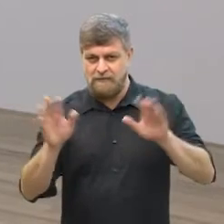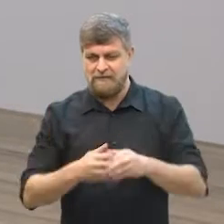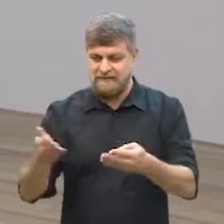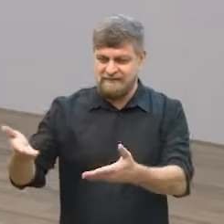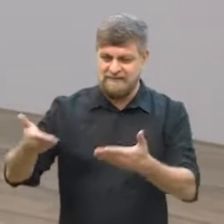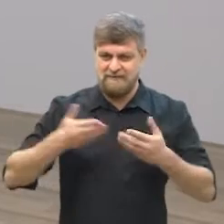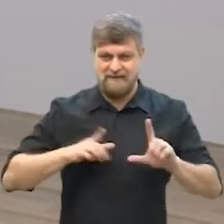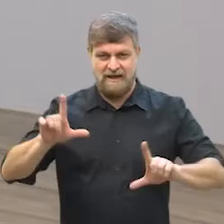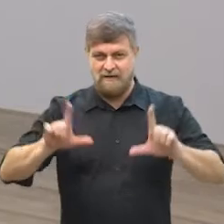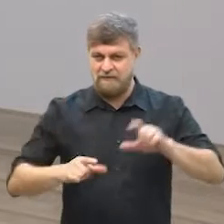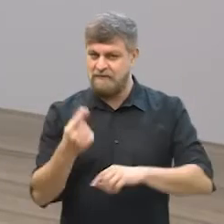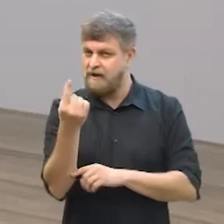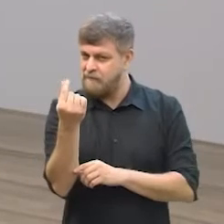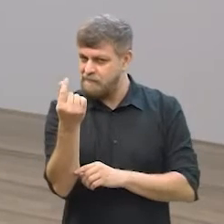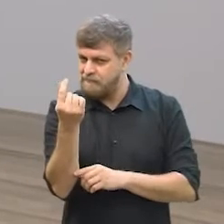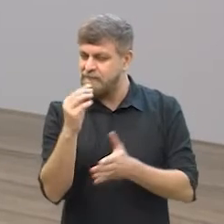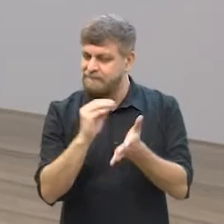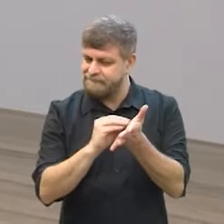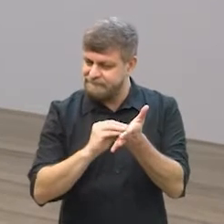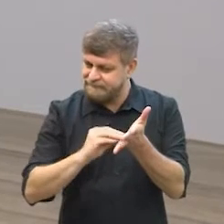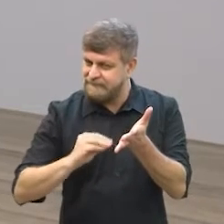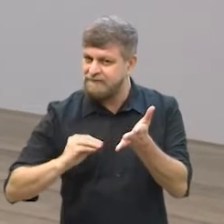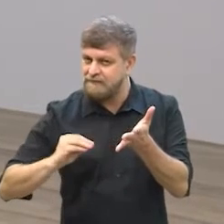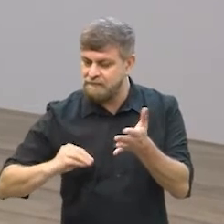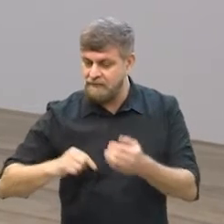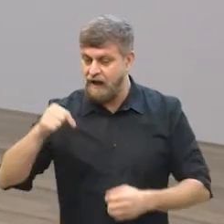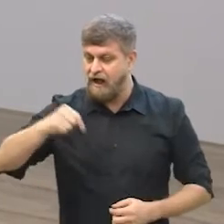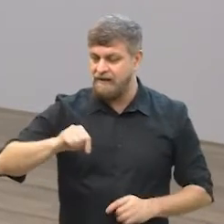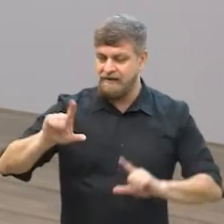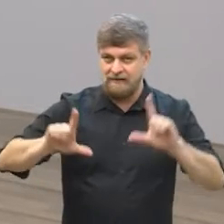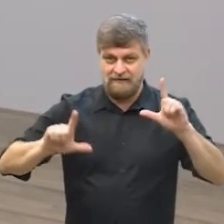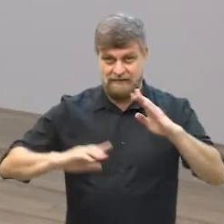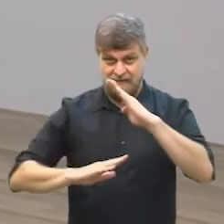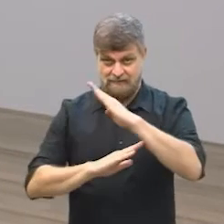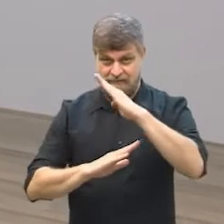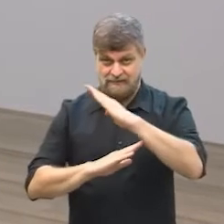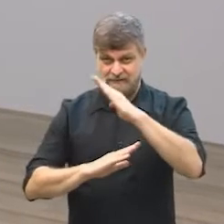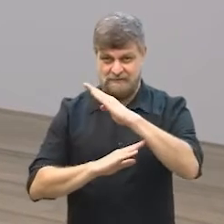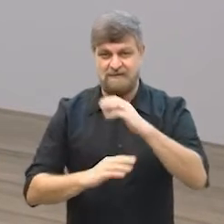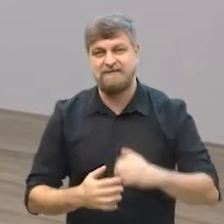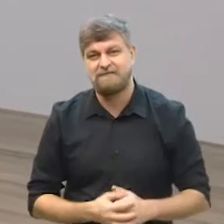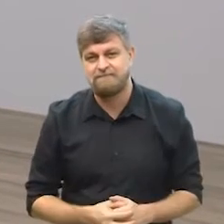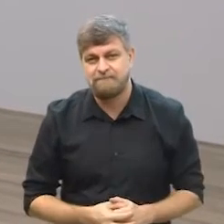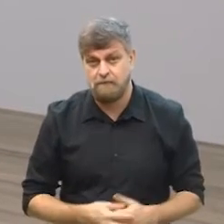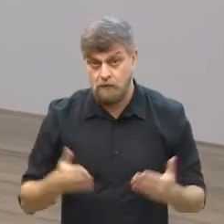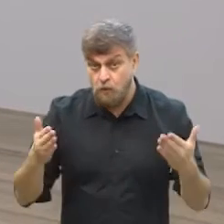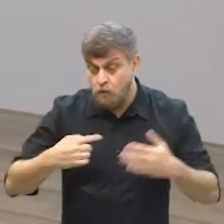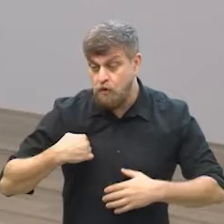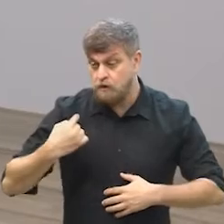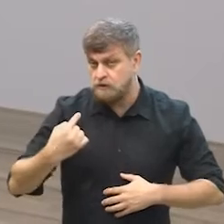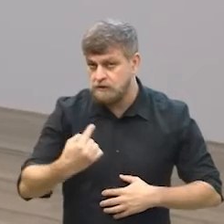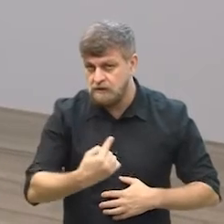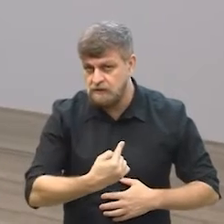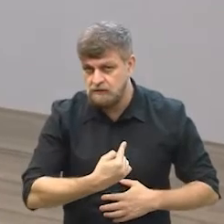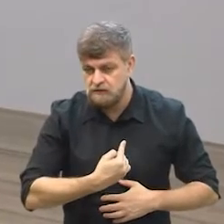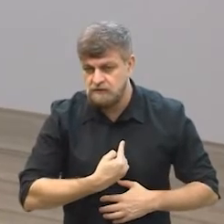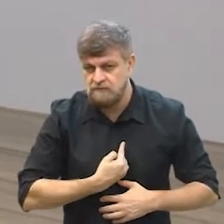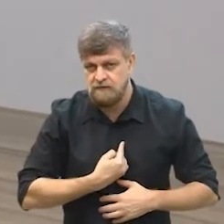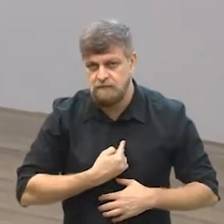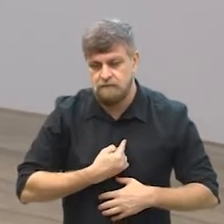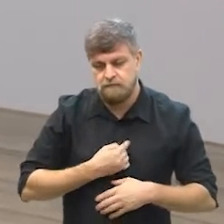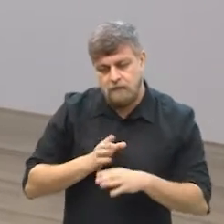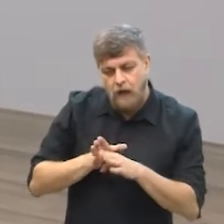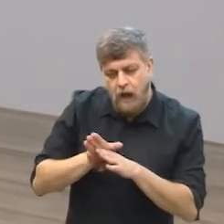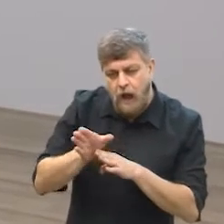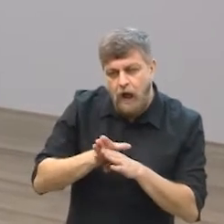Olá, seja muito bem-vindo a mais um quadro Na Ponta do Lápis, aqui na tela da TV Câmara Campinas. Hoje nós vamos